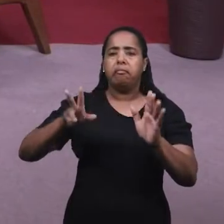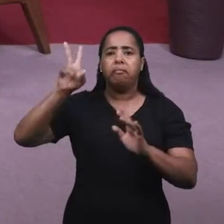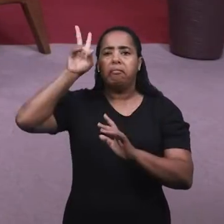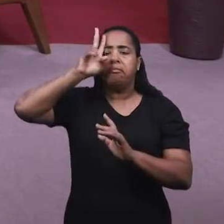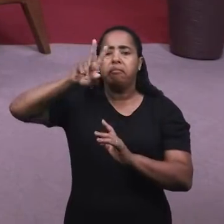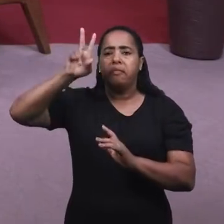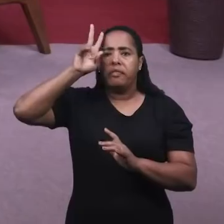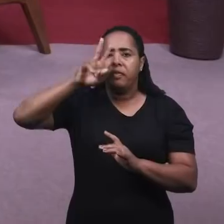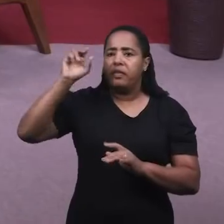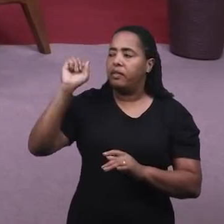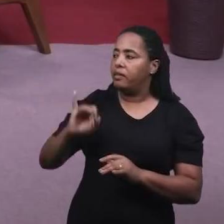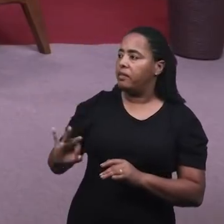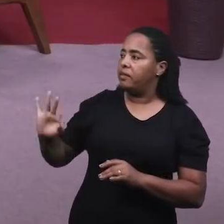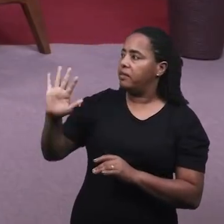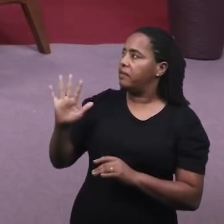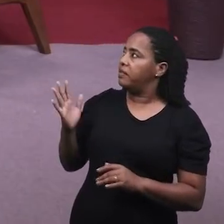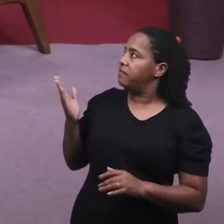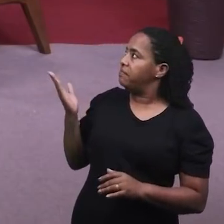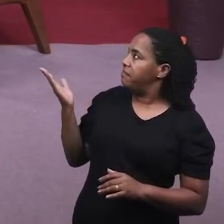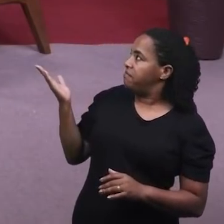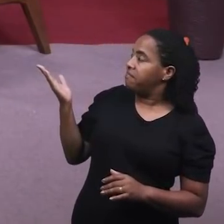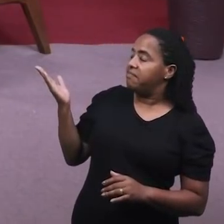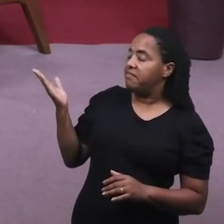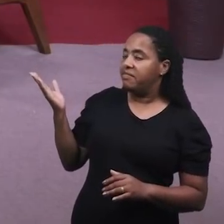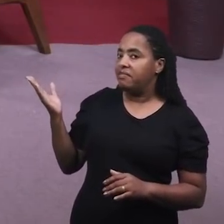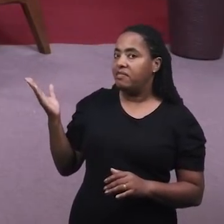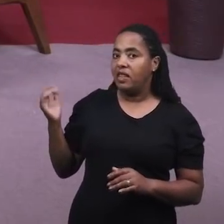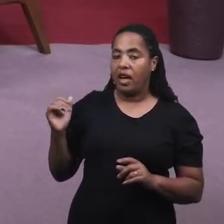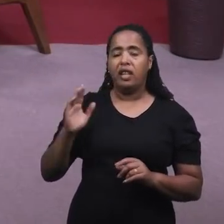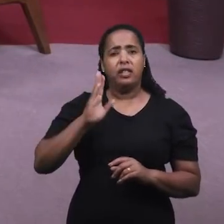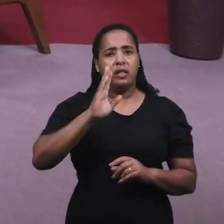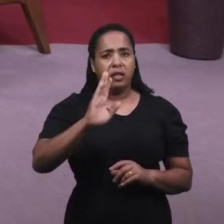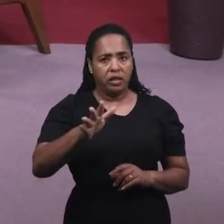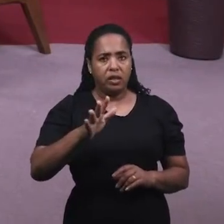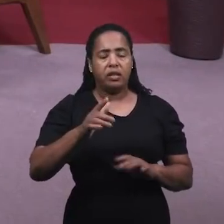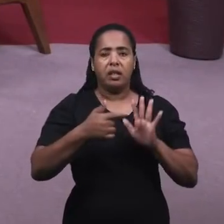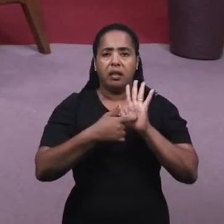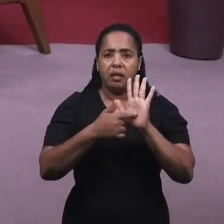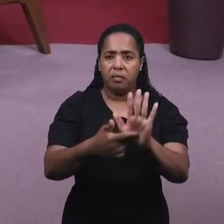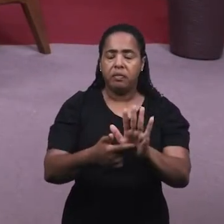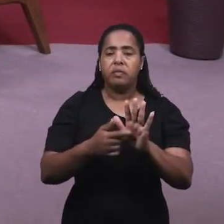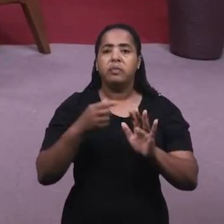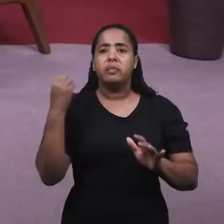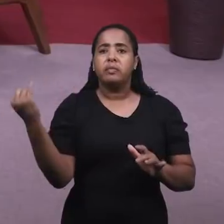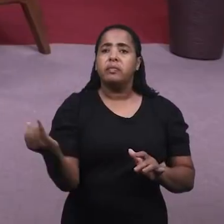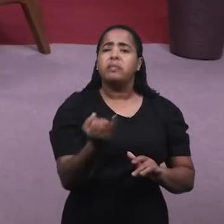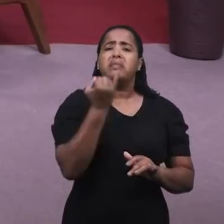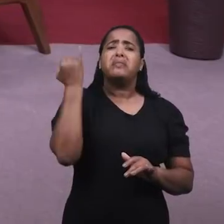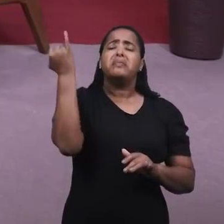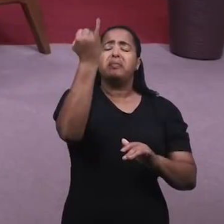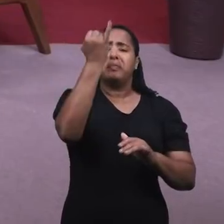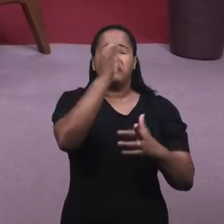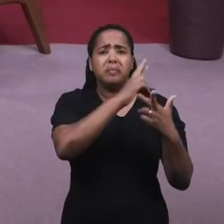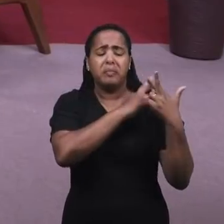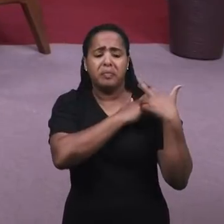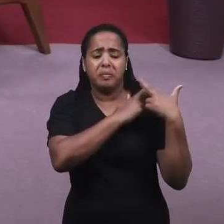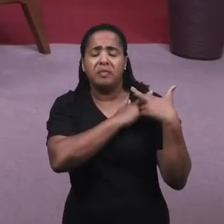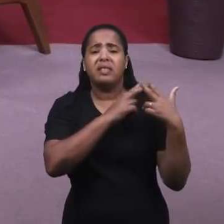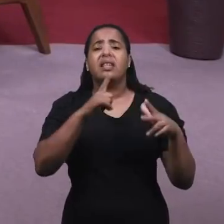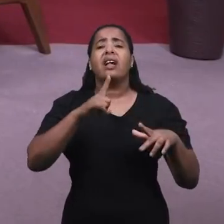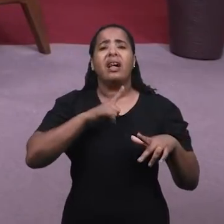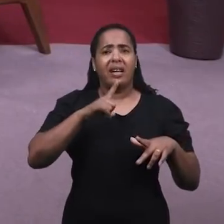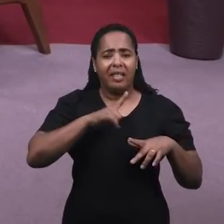uma ilustração mostrando, nós já falamos do papel importantíssimo que a